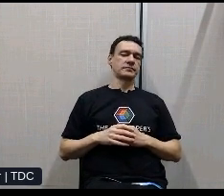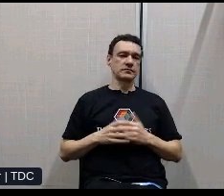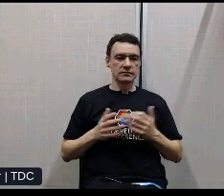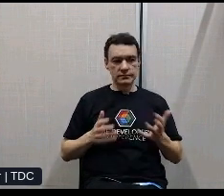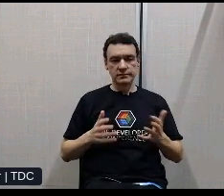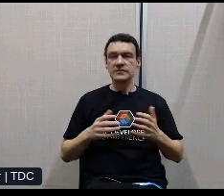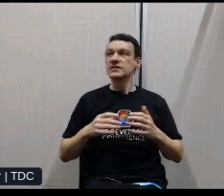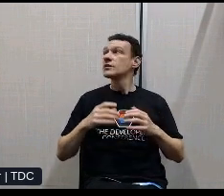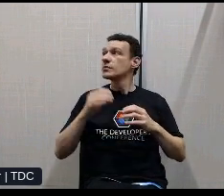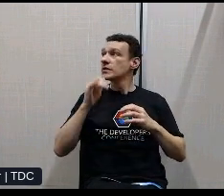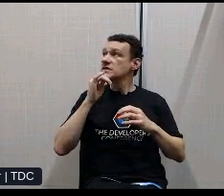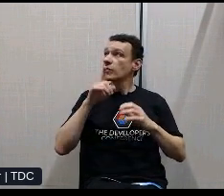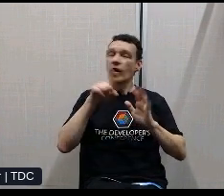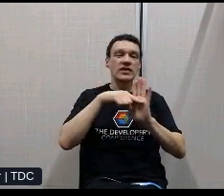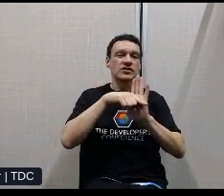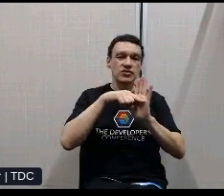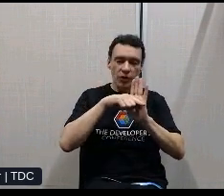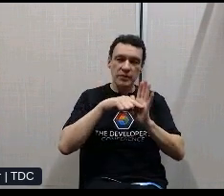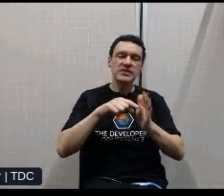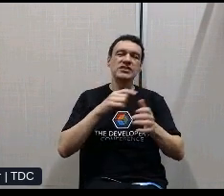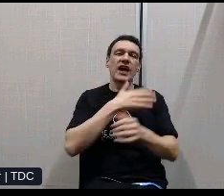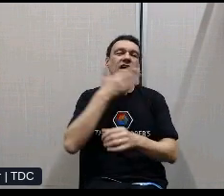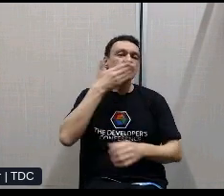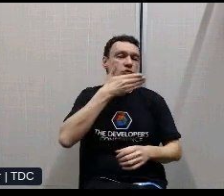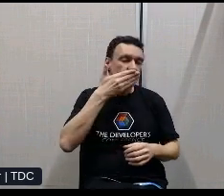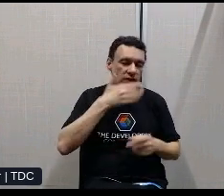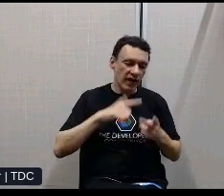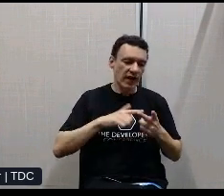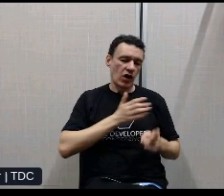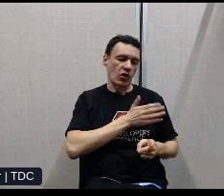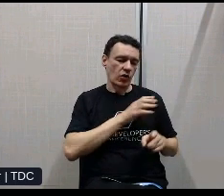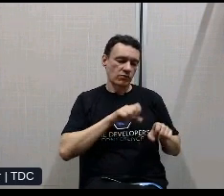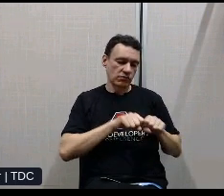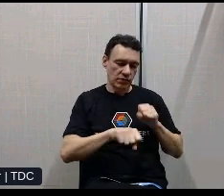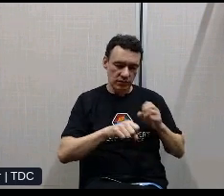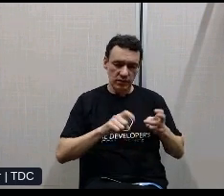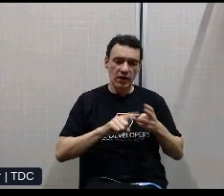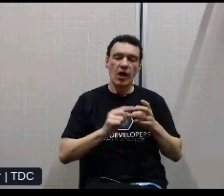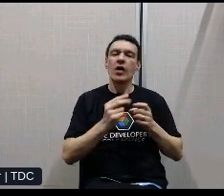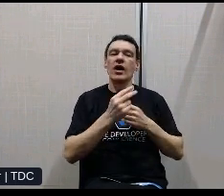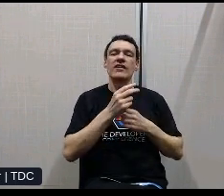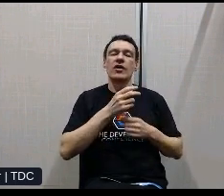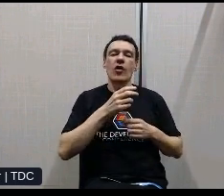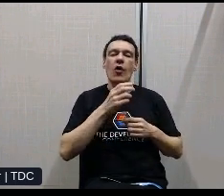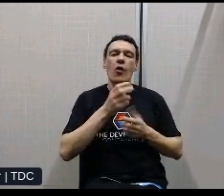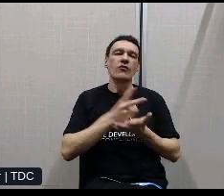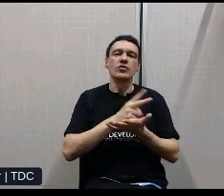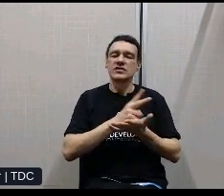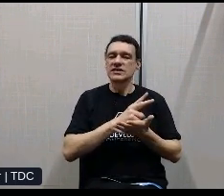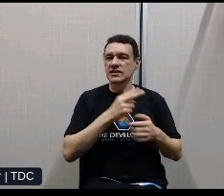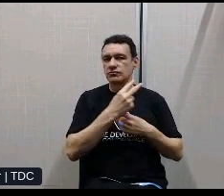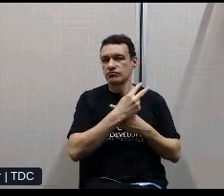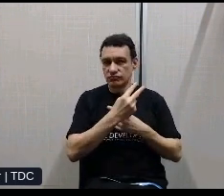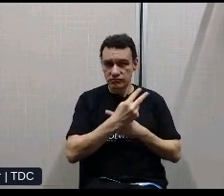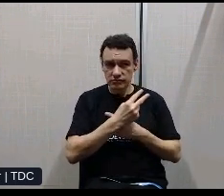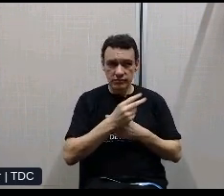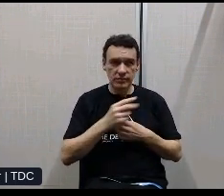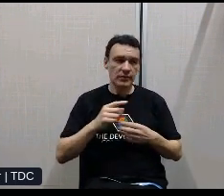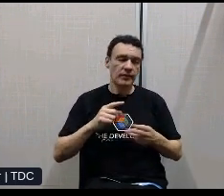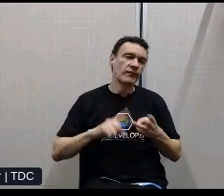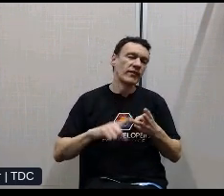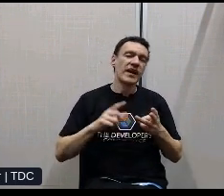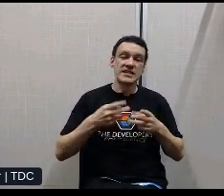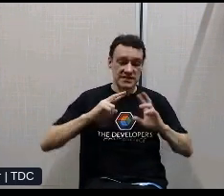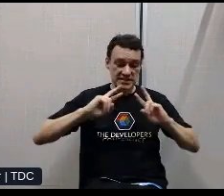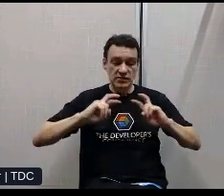glicose, para ataques cardíacos, proteção contra concussão, sensores para pacientes que têm AVC,